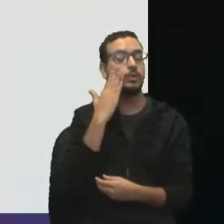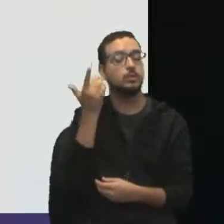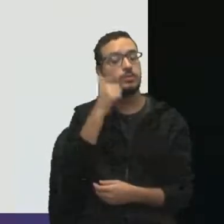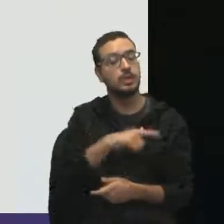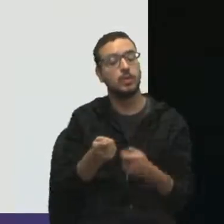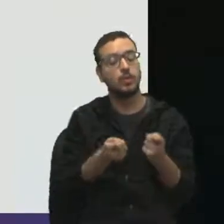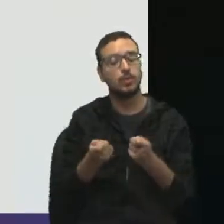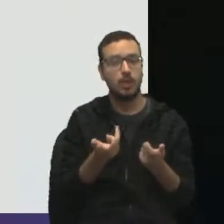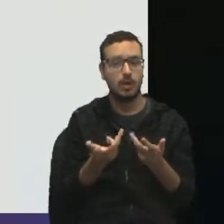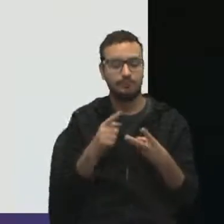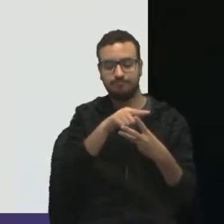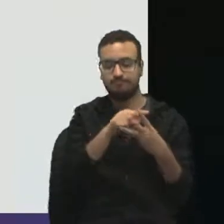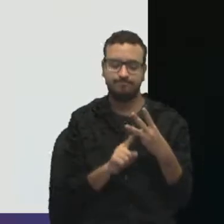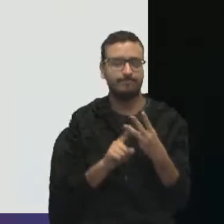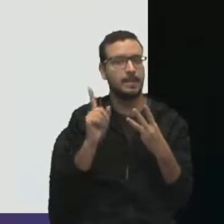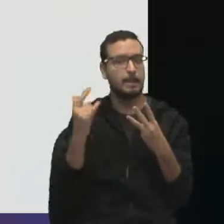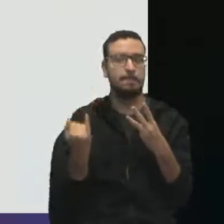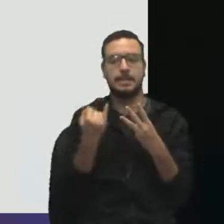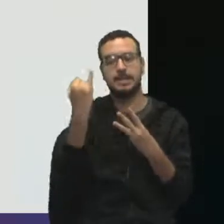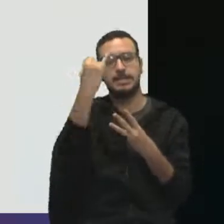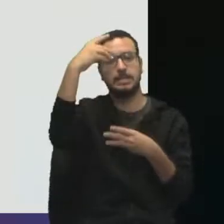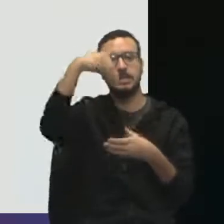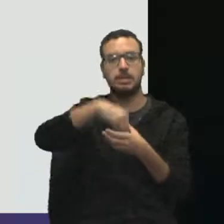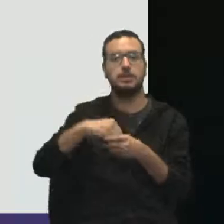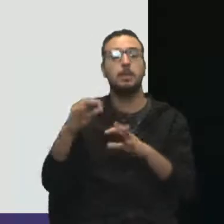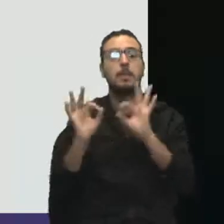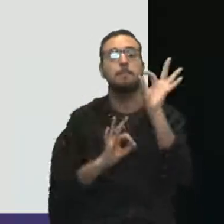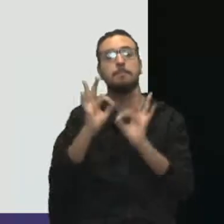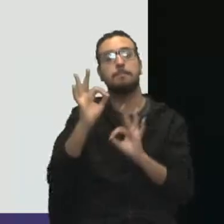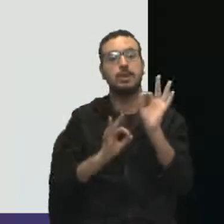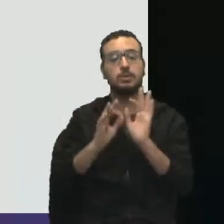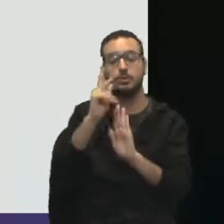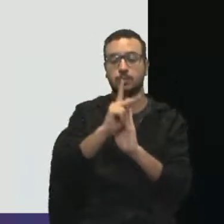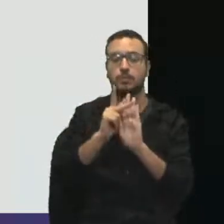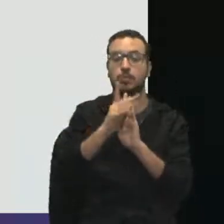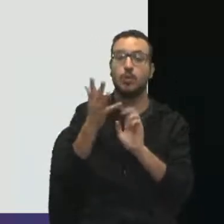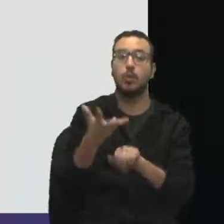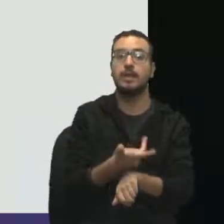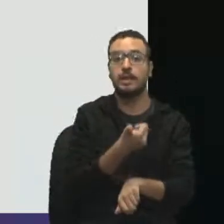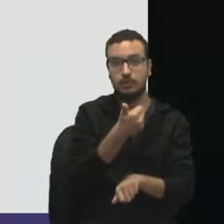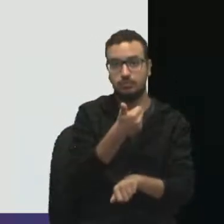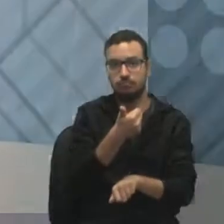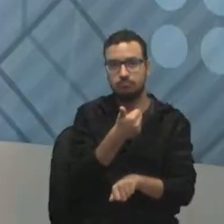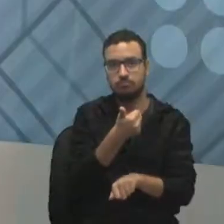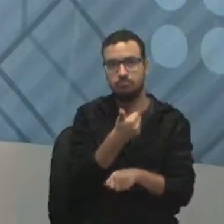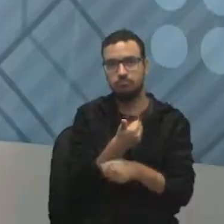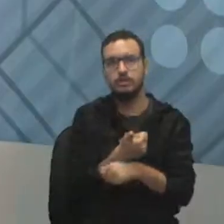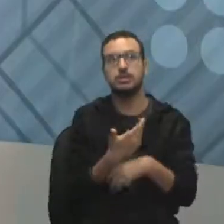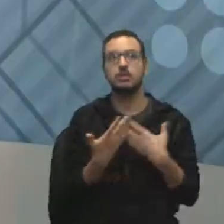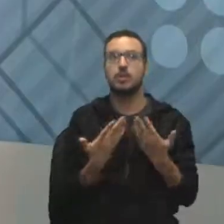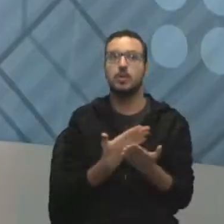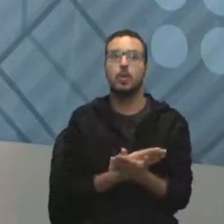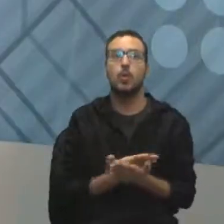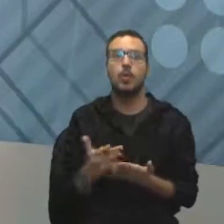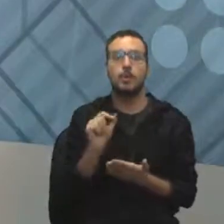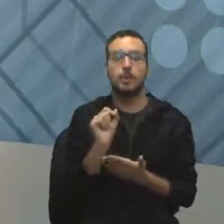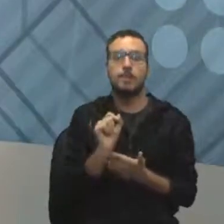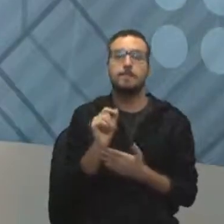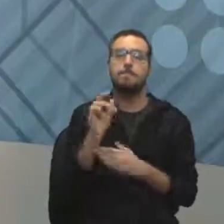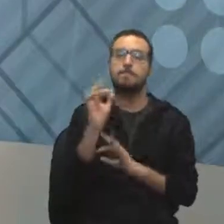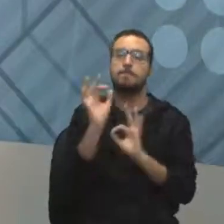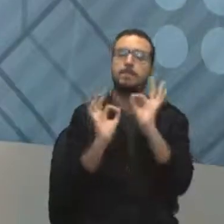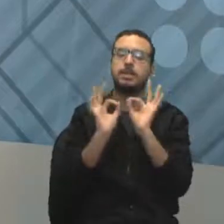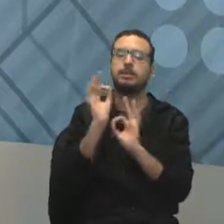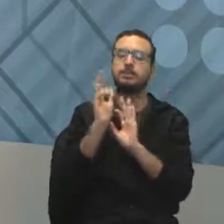os principais, os centrais aí de um bom plano de qualidade. Combinado? Então, a gente começa com o planejamento, eu vou